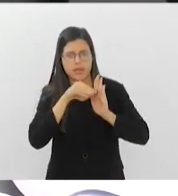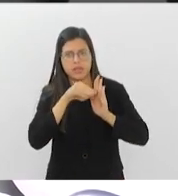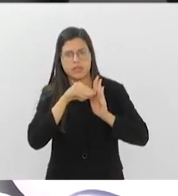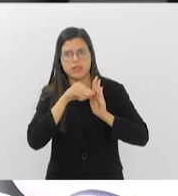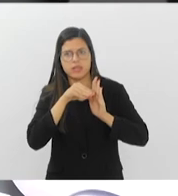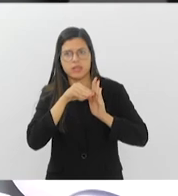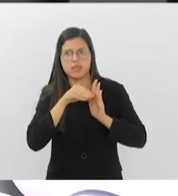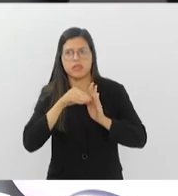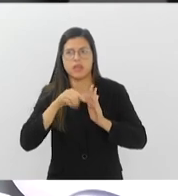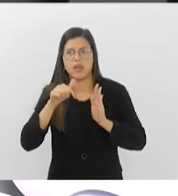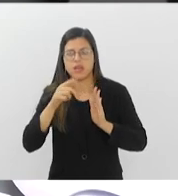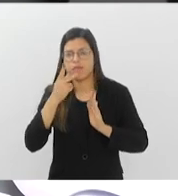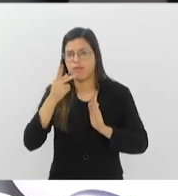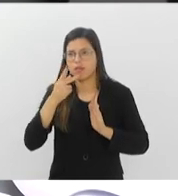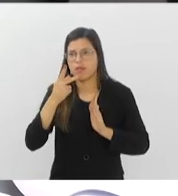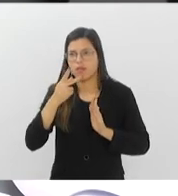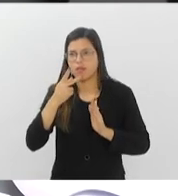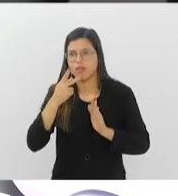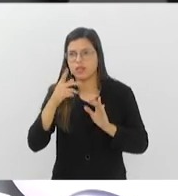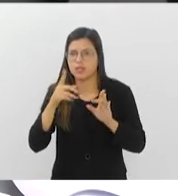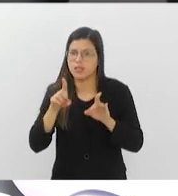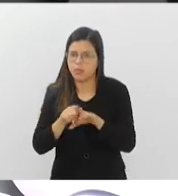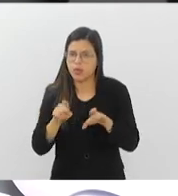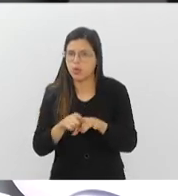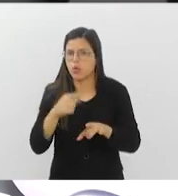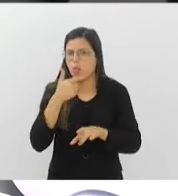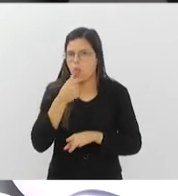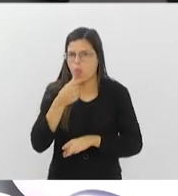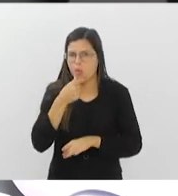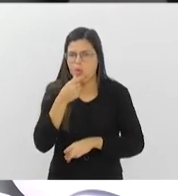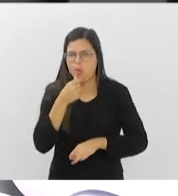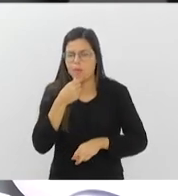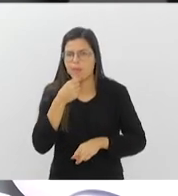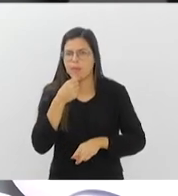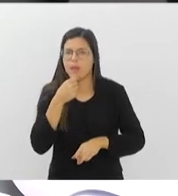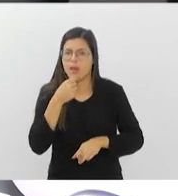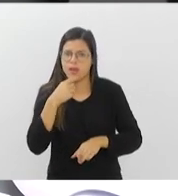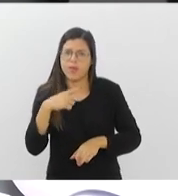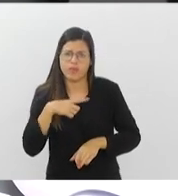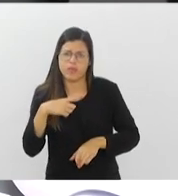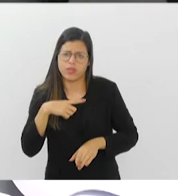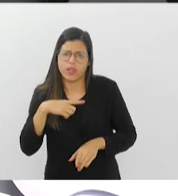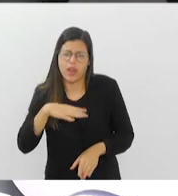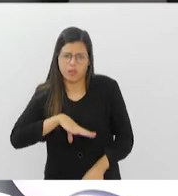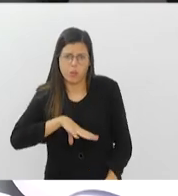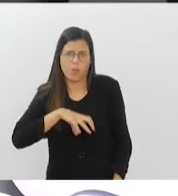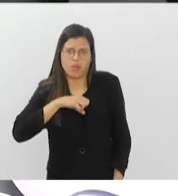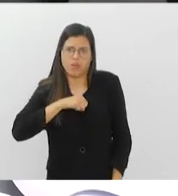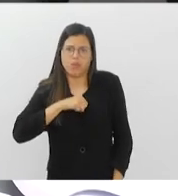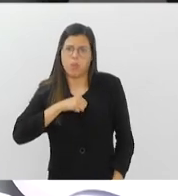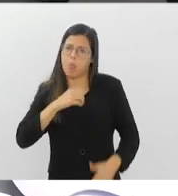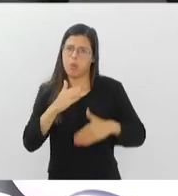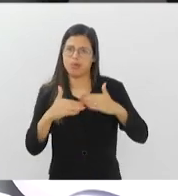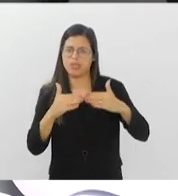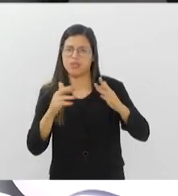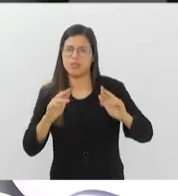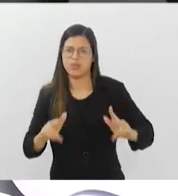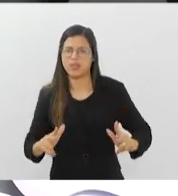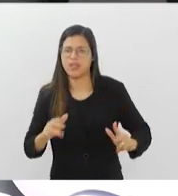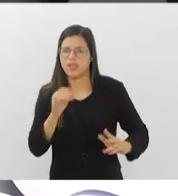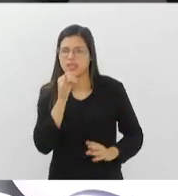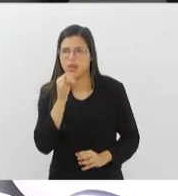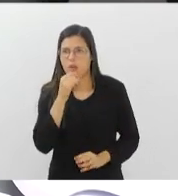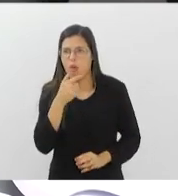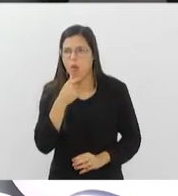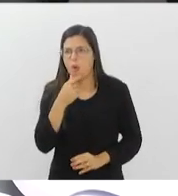e considerasse que o homem entra na andropausa, o projeto seria diferenciado. Entendi. E os homens que estão aqui, por exemplo, já